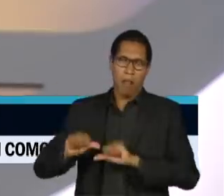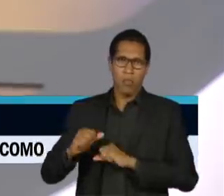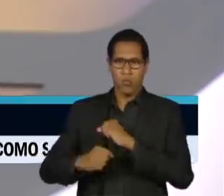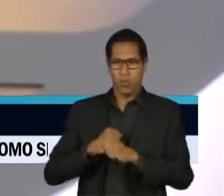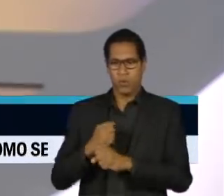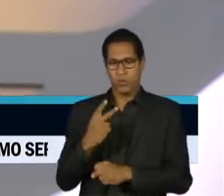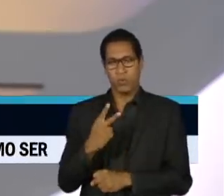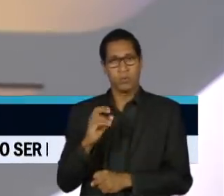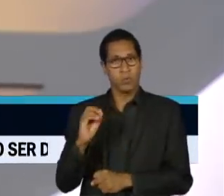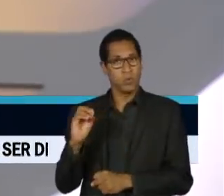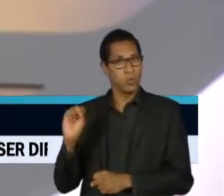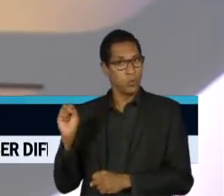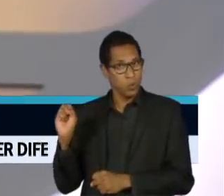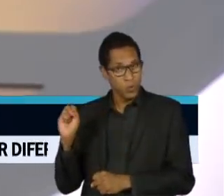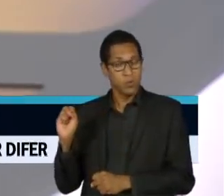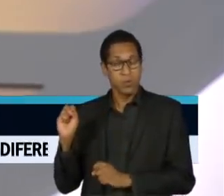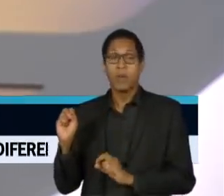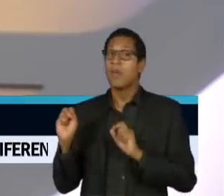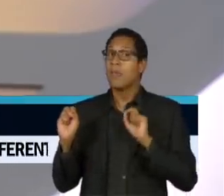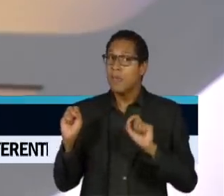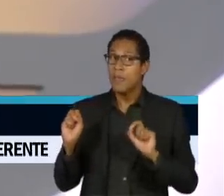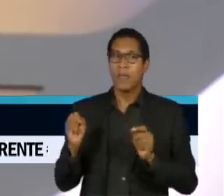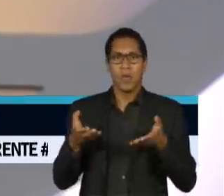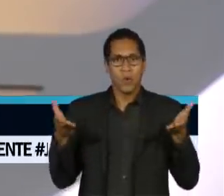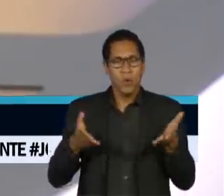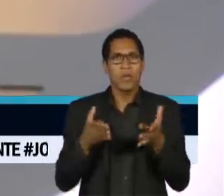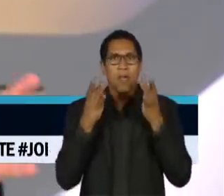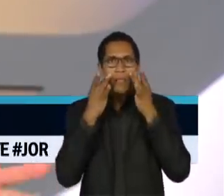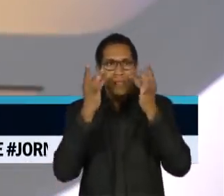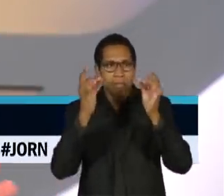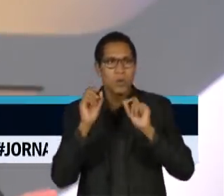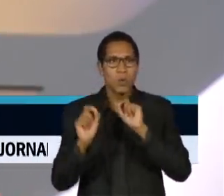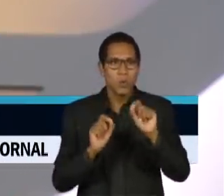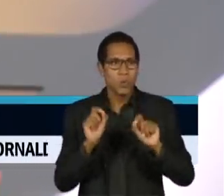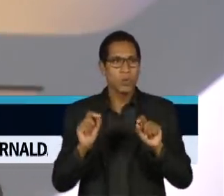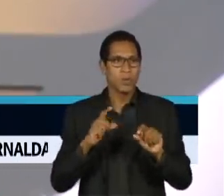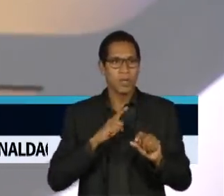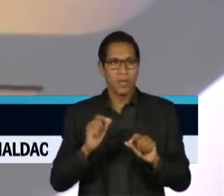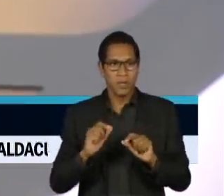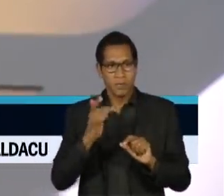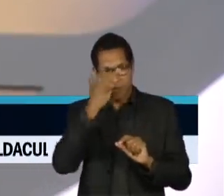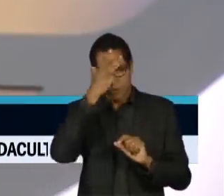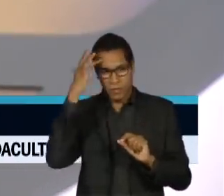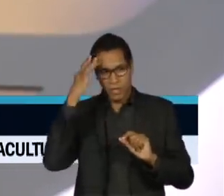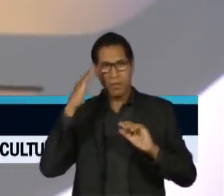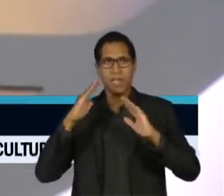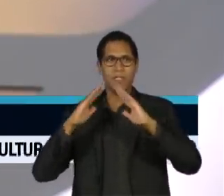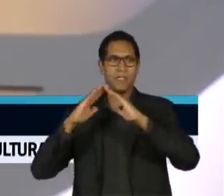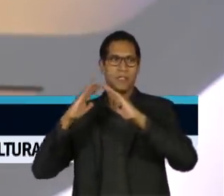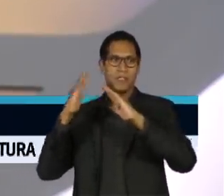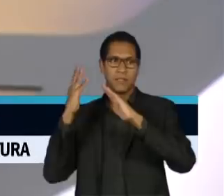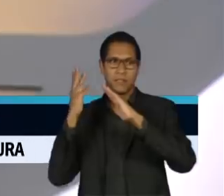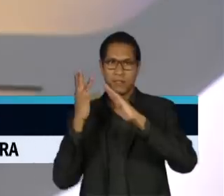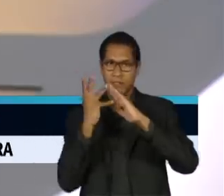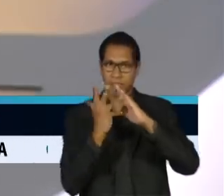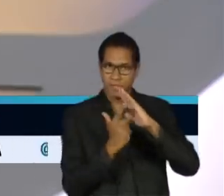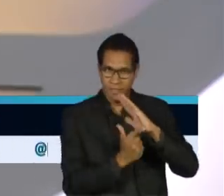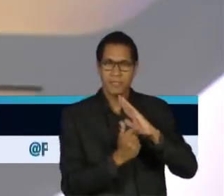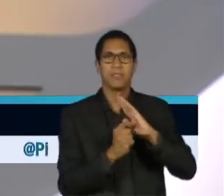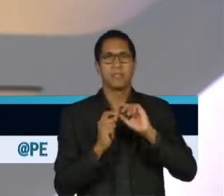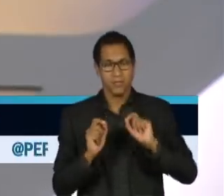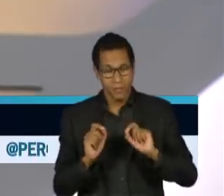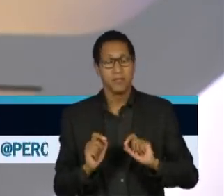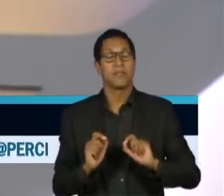muito mobilizado por causa da questão dos migrantes. Está no coração da fronteira entre a Europa e o Oriente Médio.